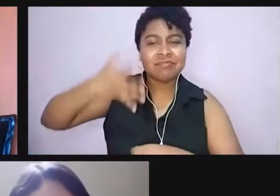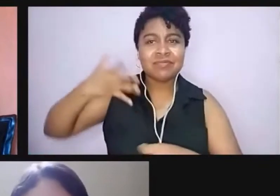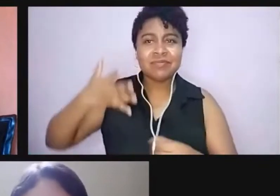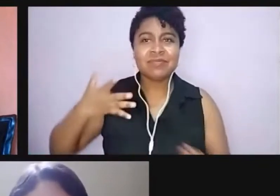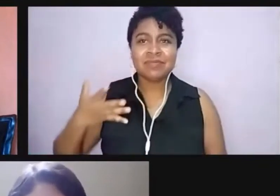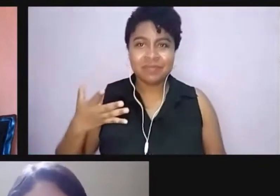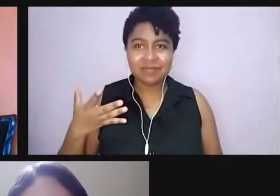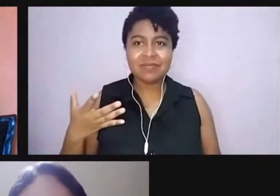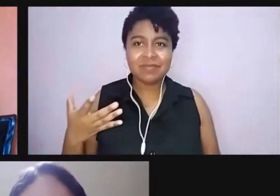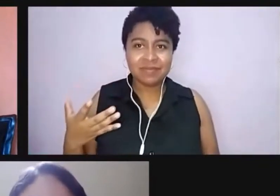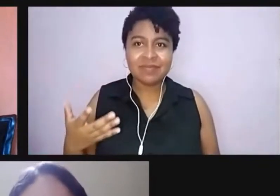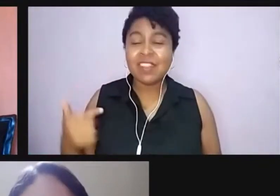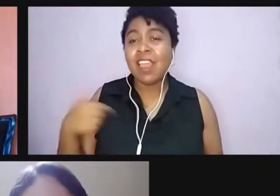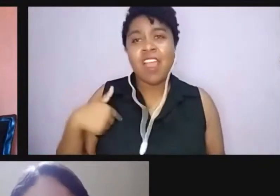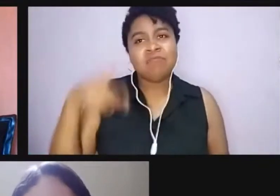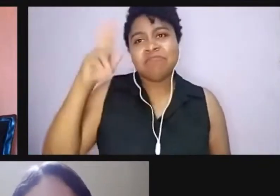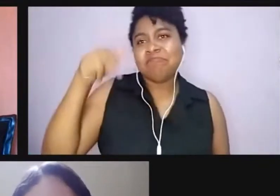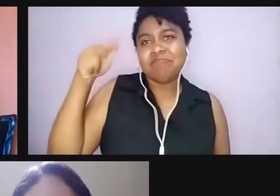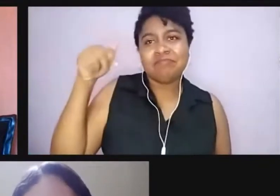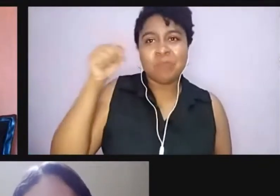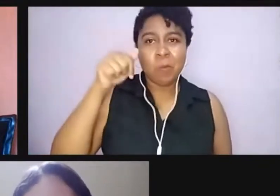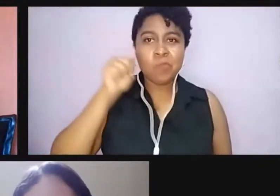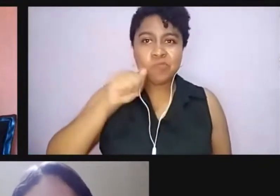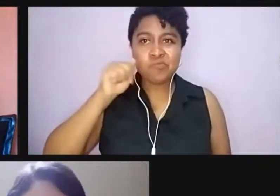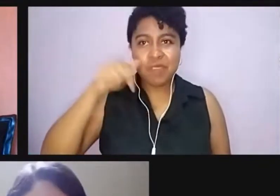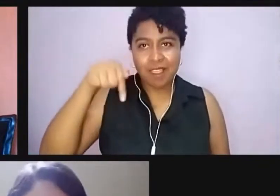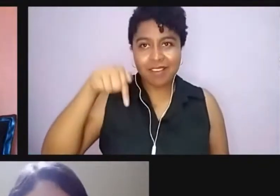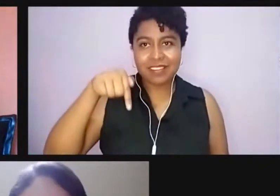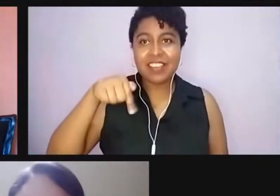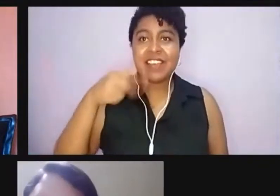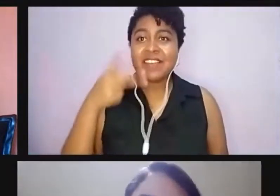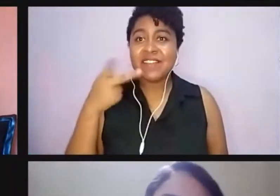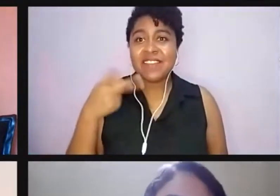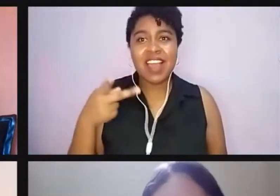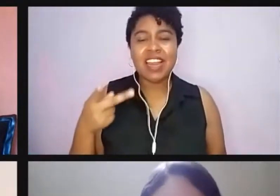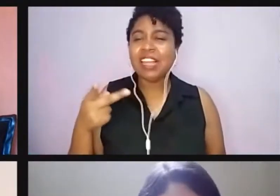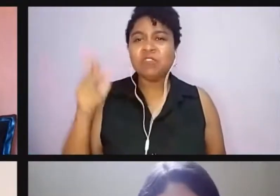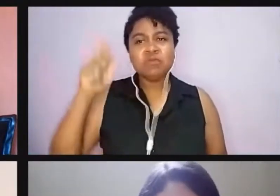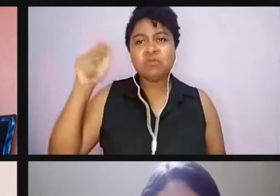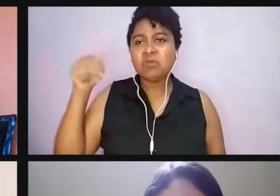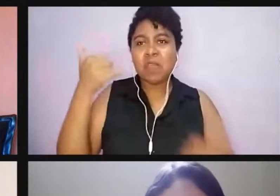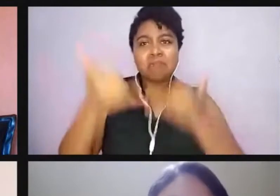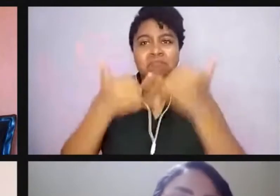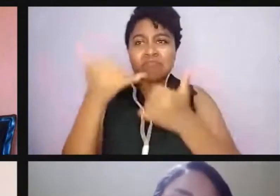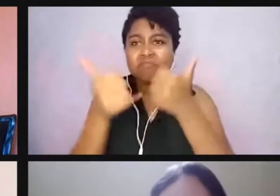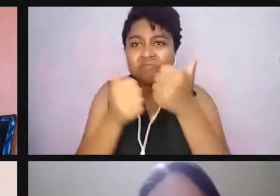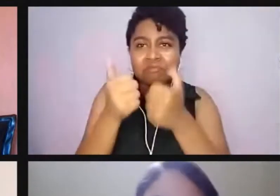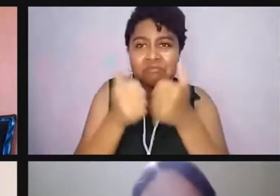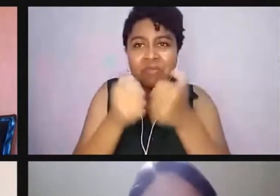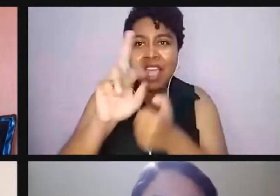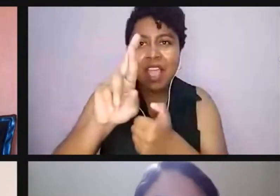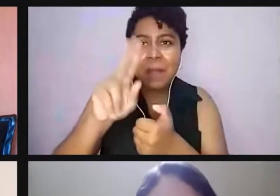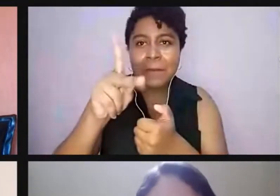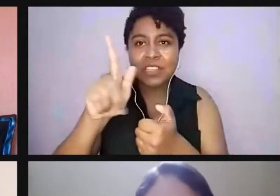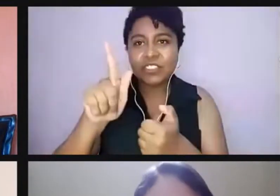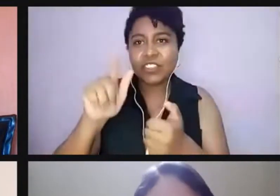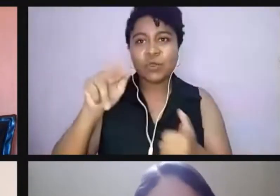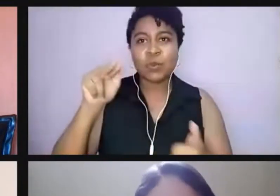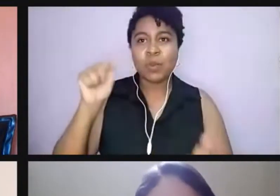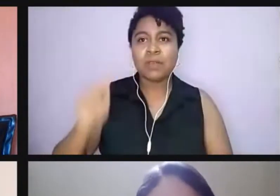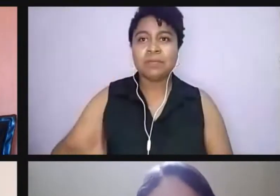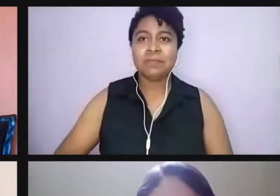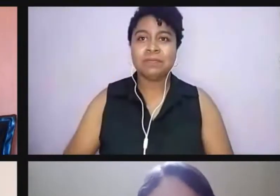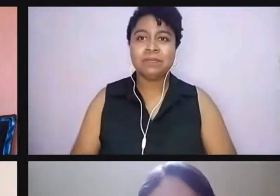nunca joguei RPG e foi muito bom, assim. Meu irmão joga direto e aí eu fico super perdida, sim. Mas,